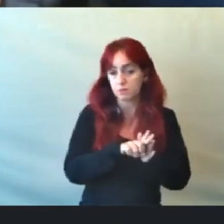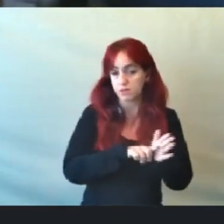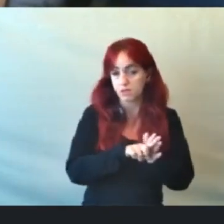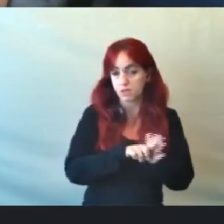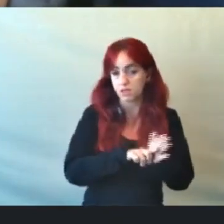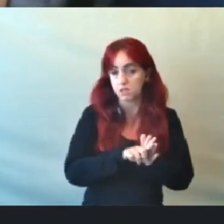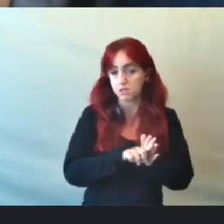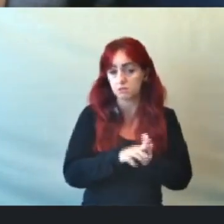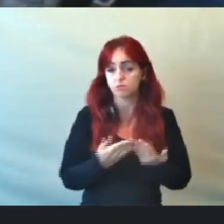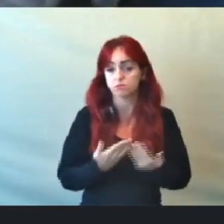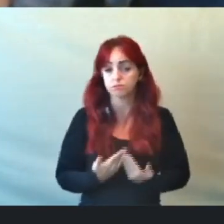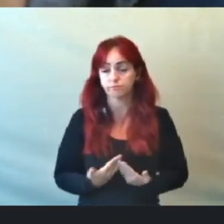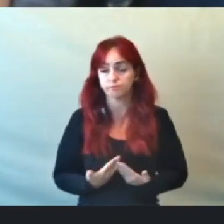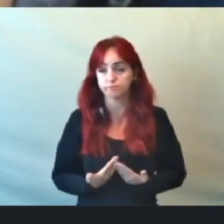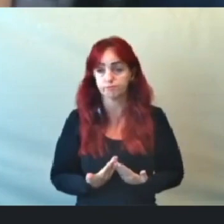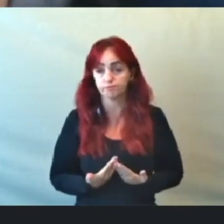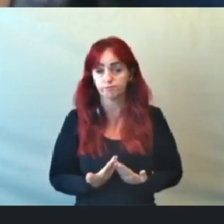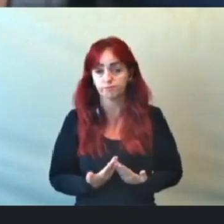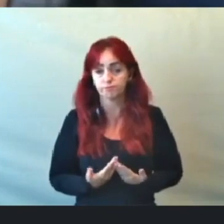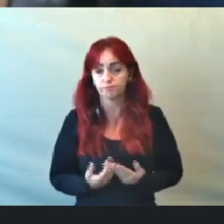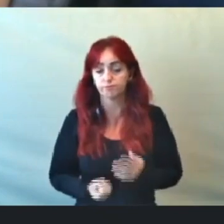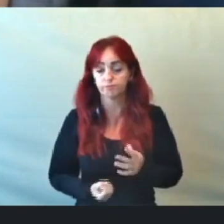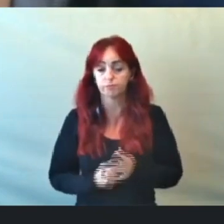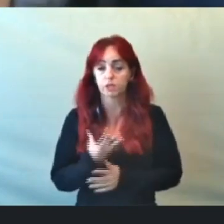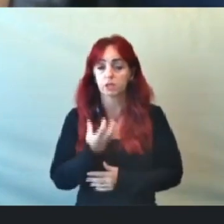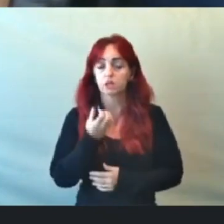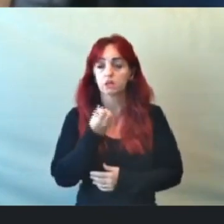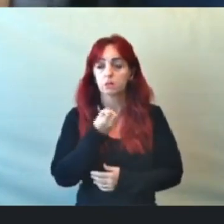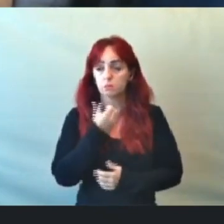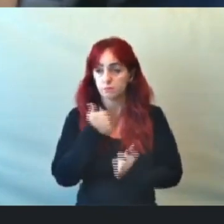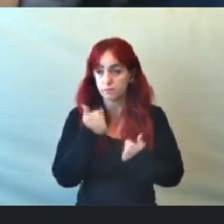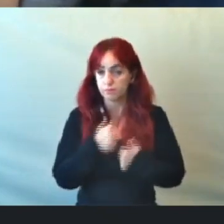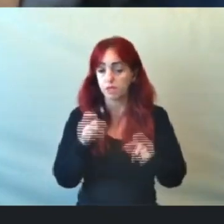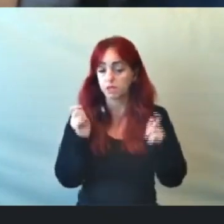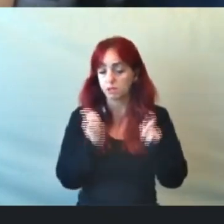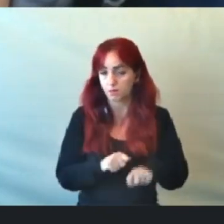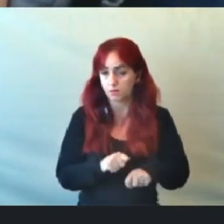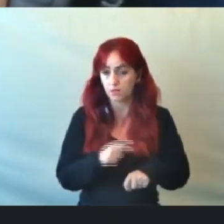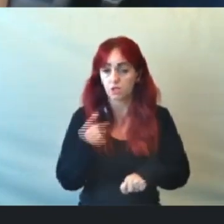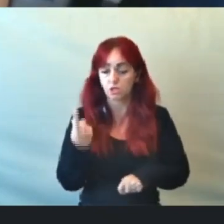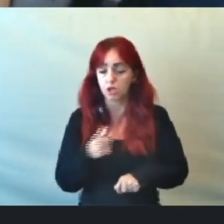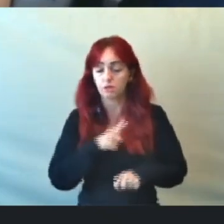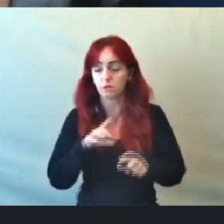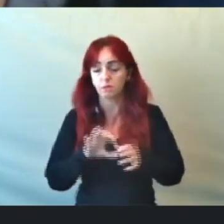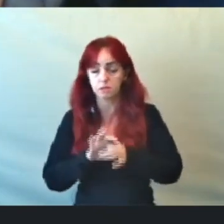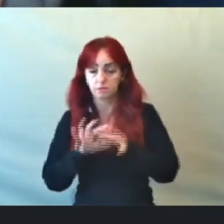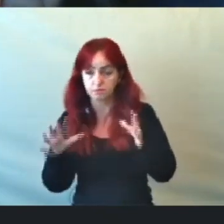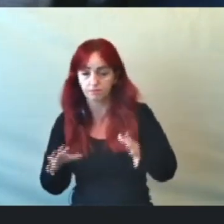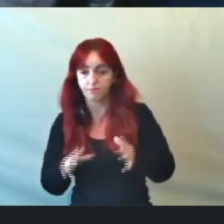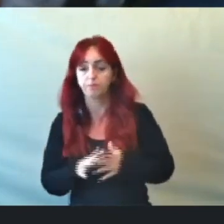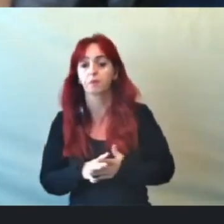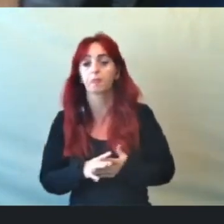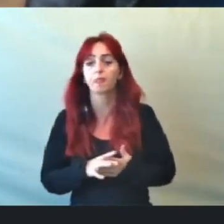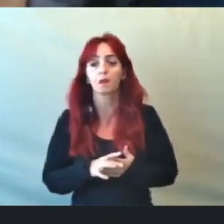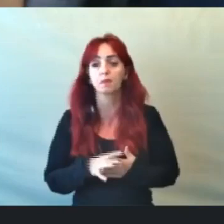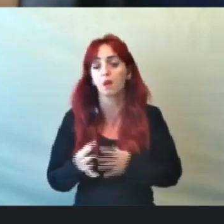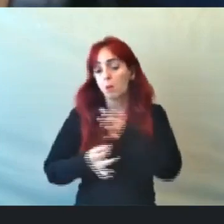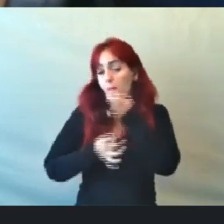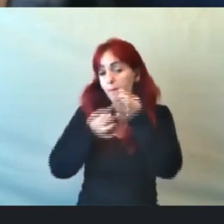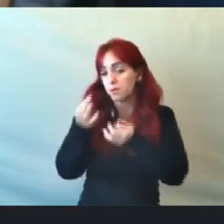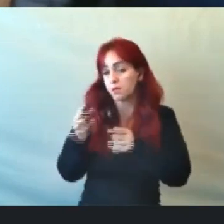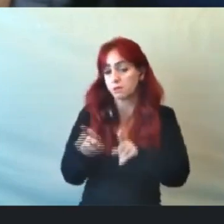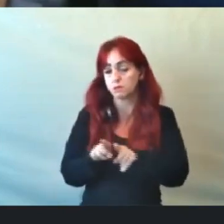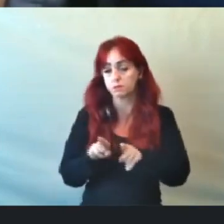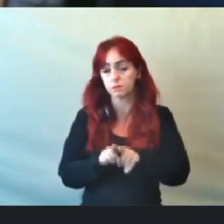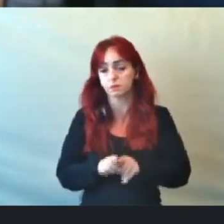criem as boas condições para isso. Nós estamos também disponíveis para argumentar nesse sentido e contribuindo